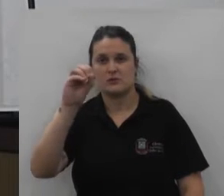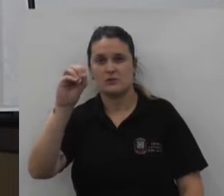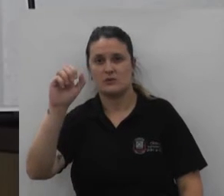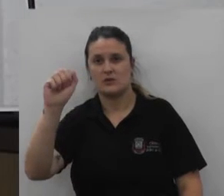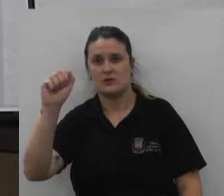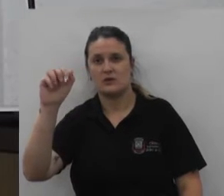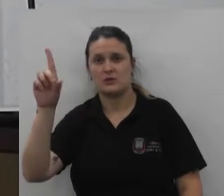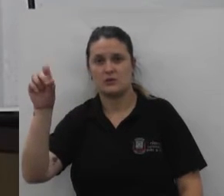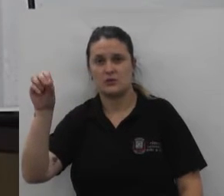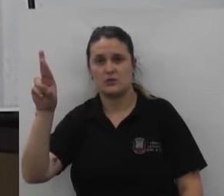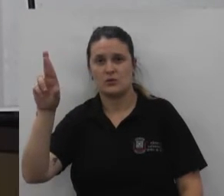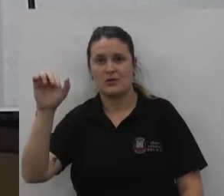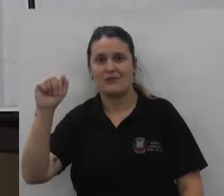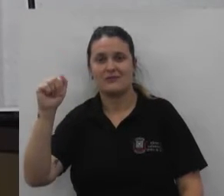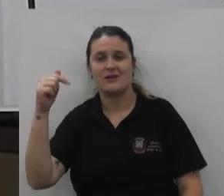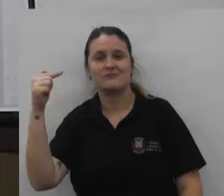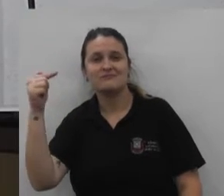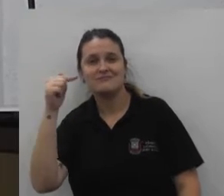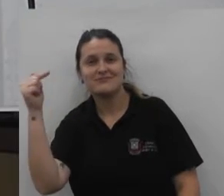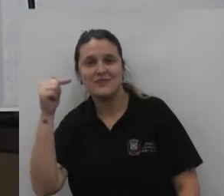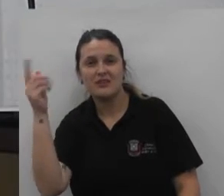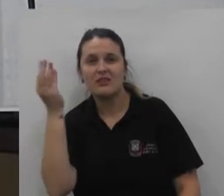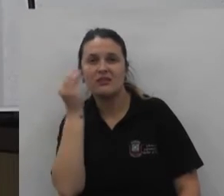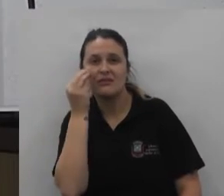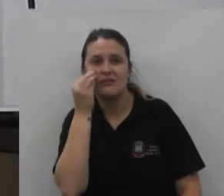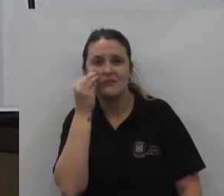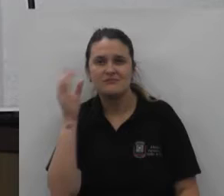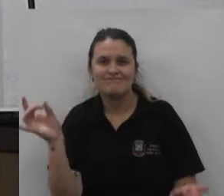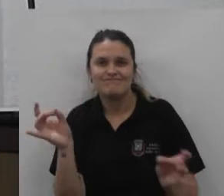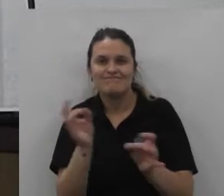tentativa de finalização de obra.